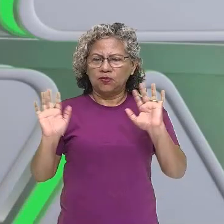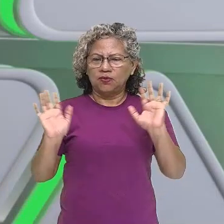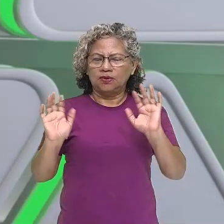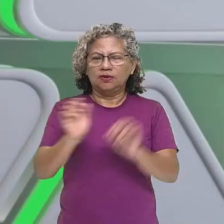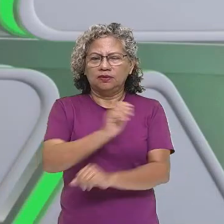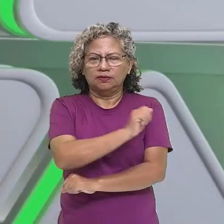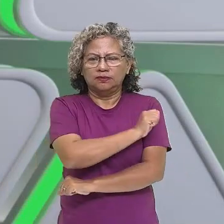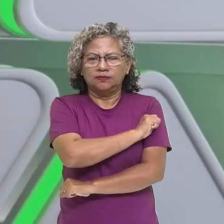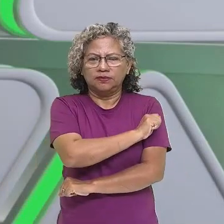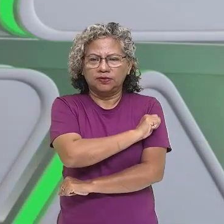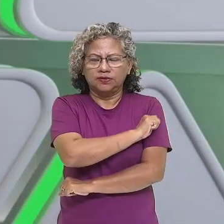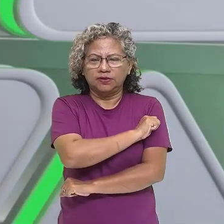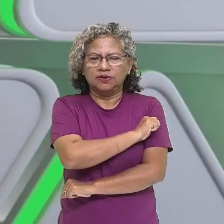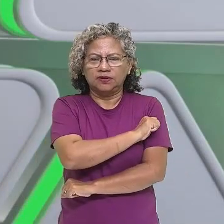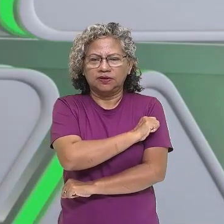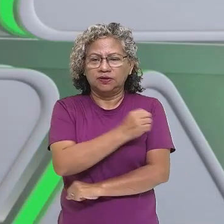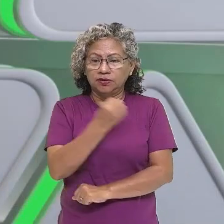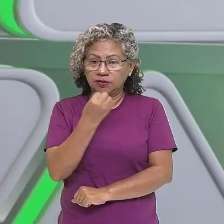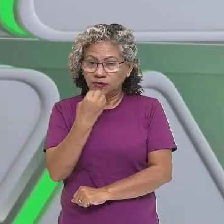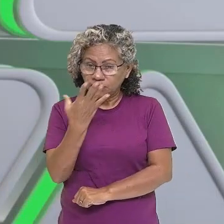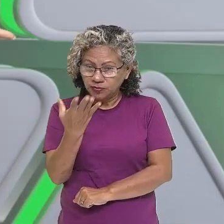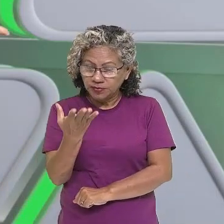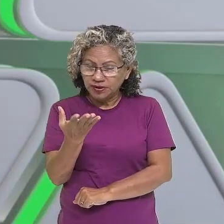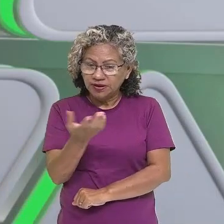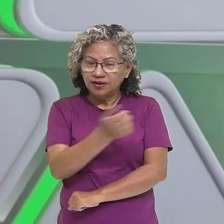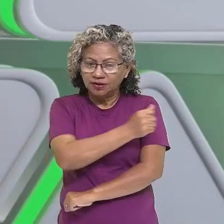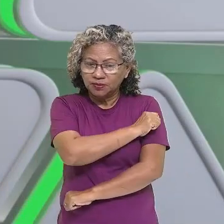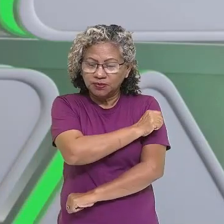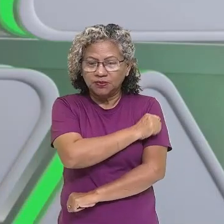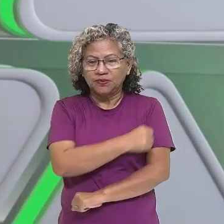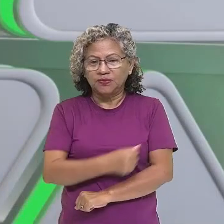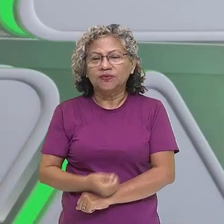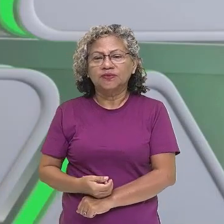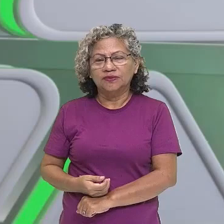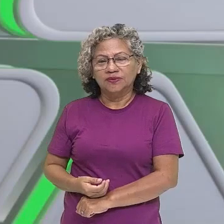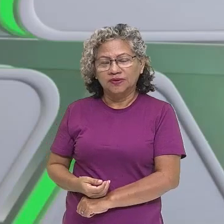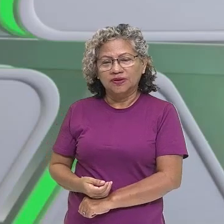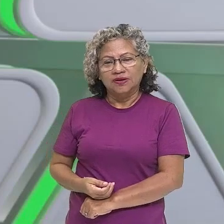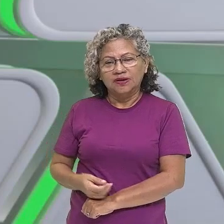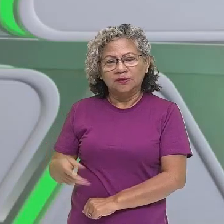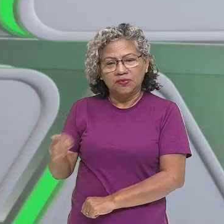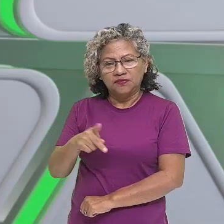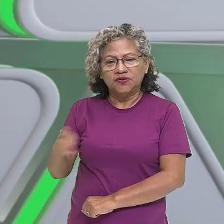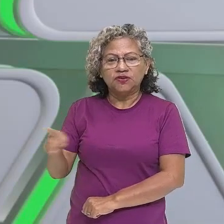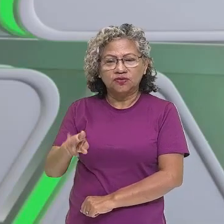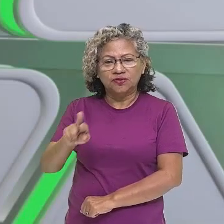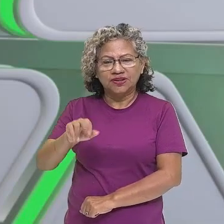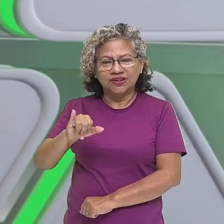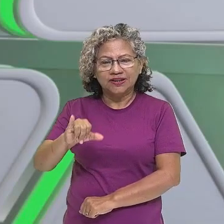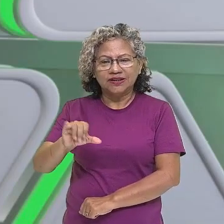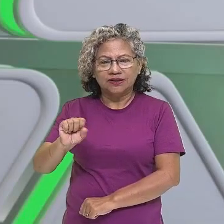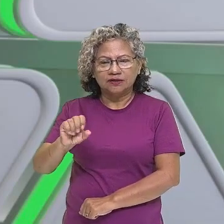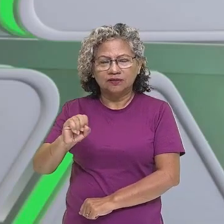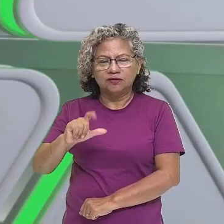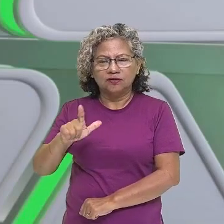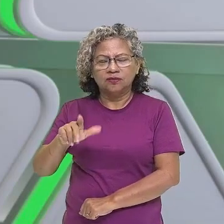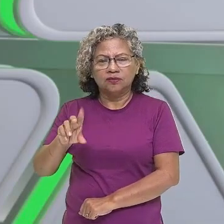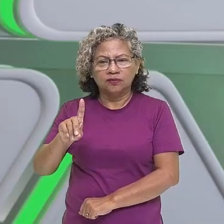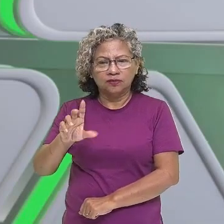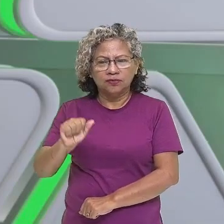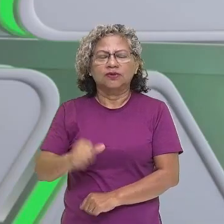Olá, meus queridos, tudo bem com vocês? Eu sou a professora Risolda Farias e agora